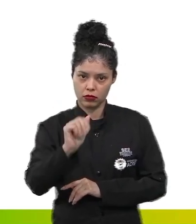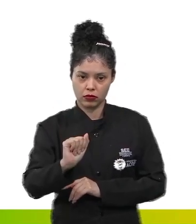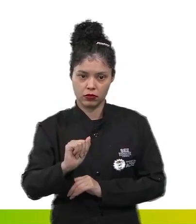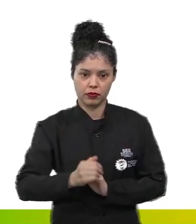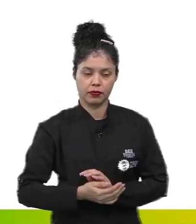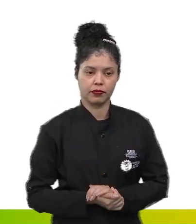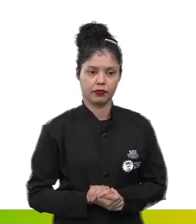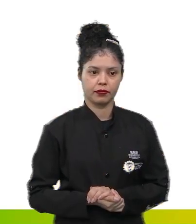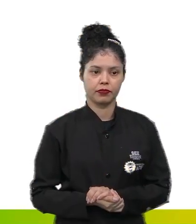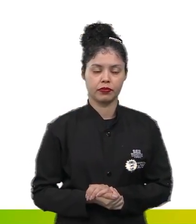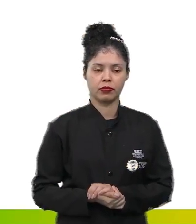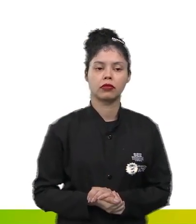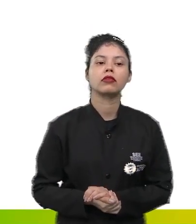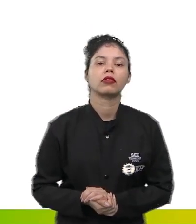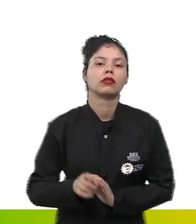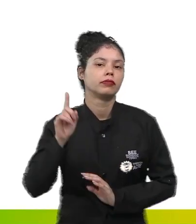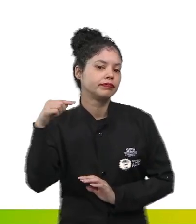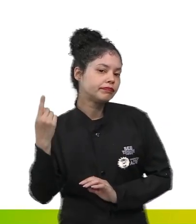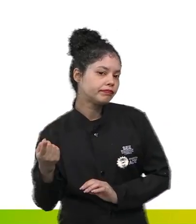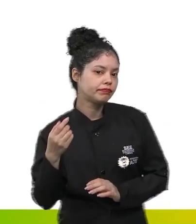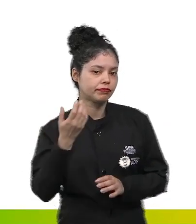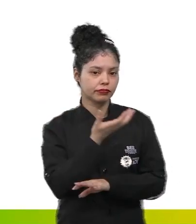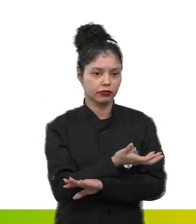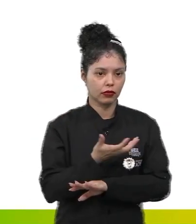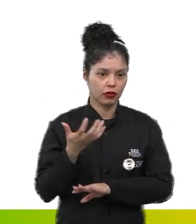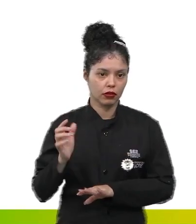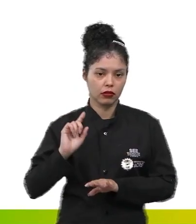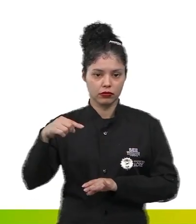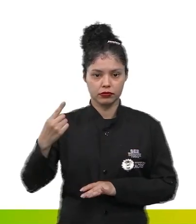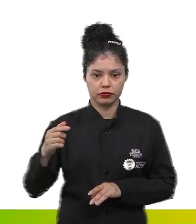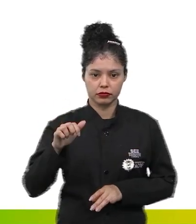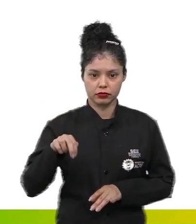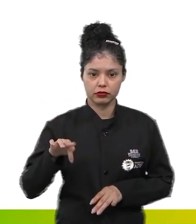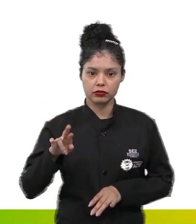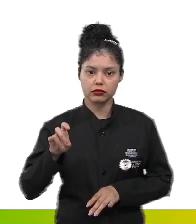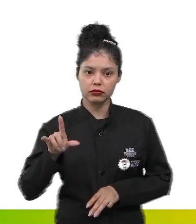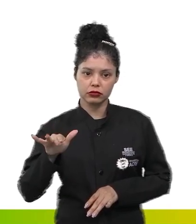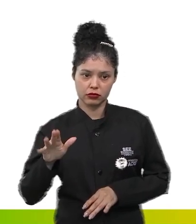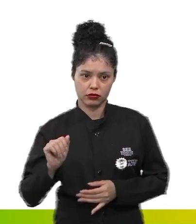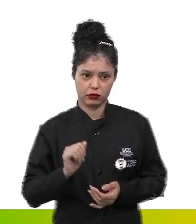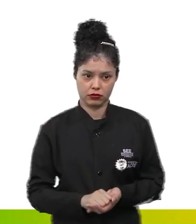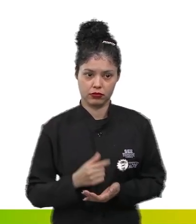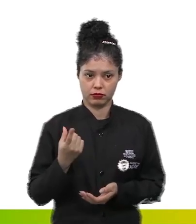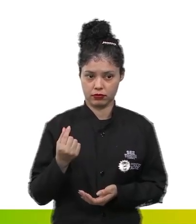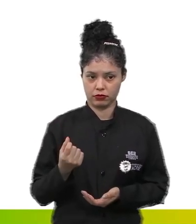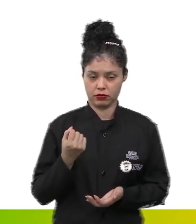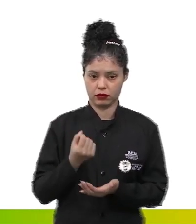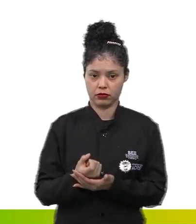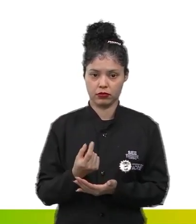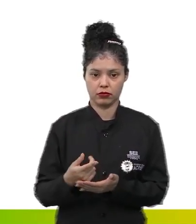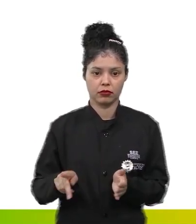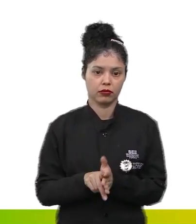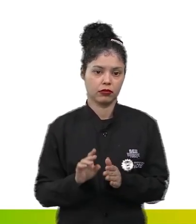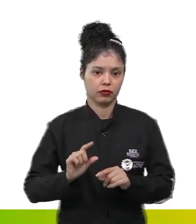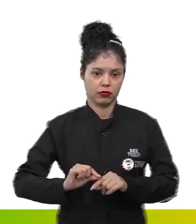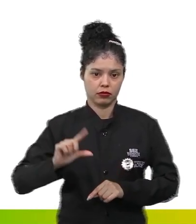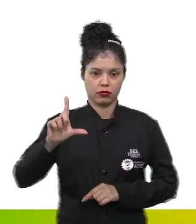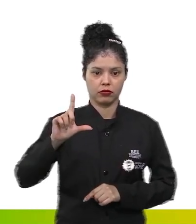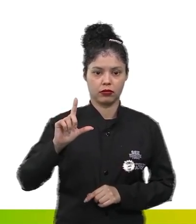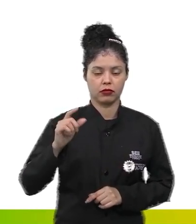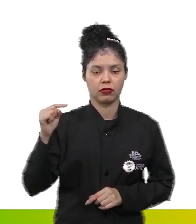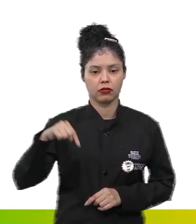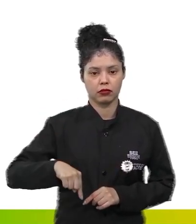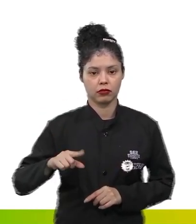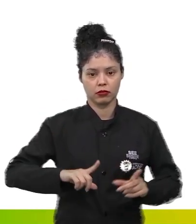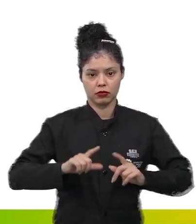da borracha, com aqueles seringais plantados lá na Malásia, onde o lucro da borracha na Malásia passou a ser maior